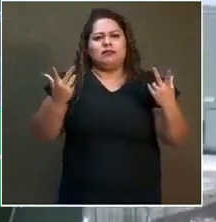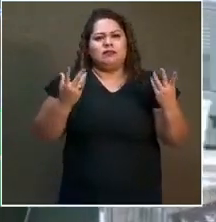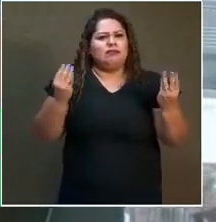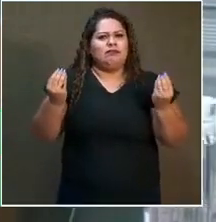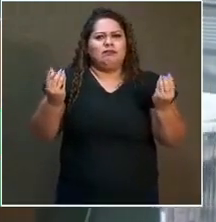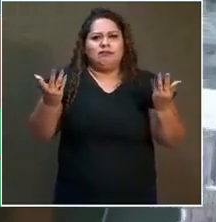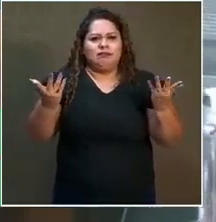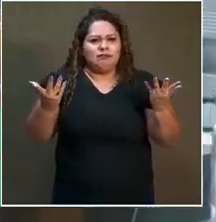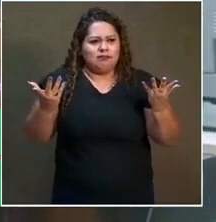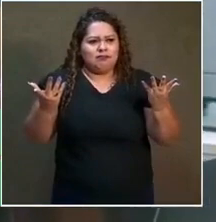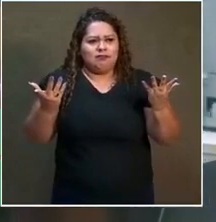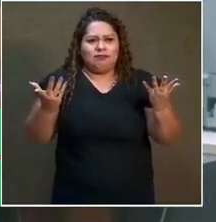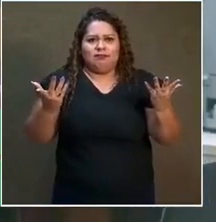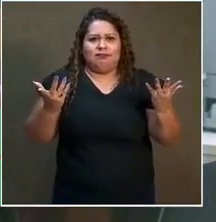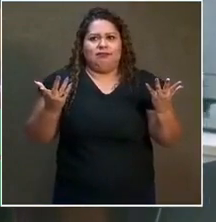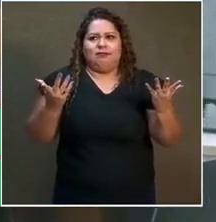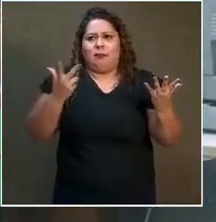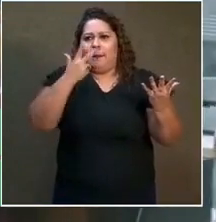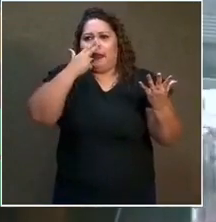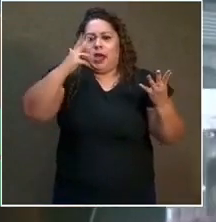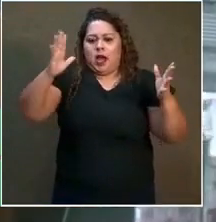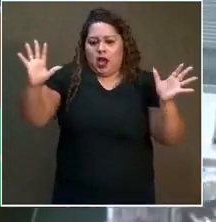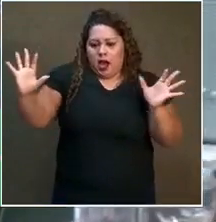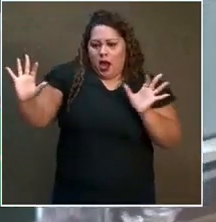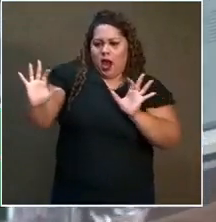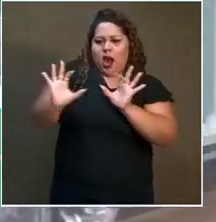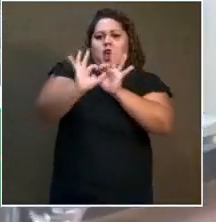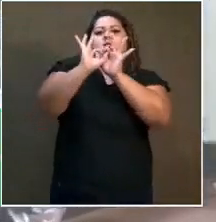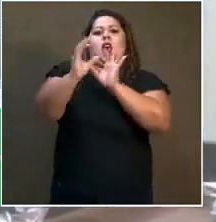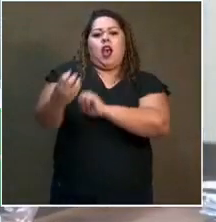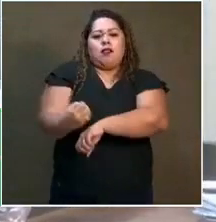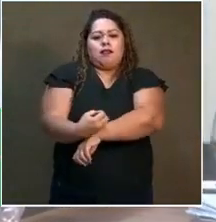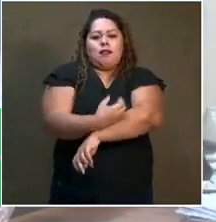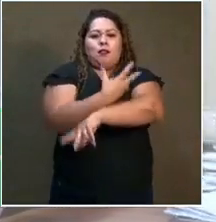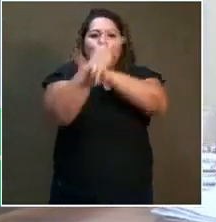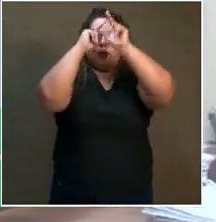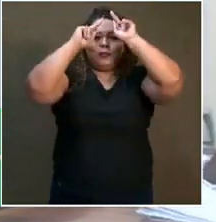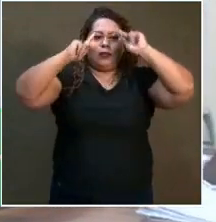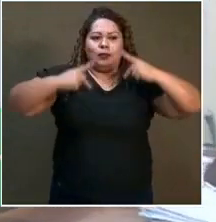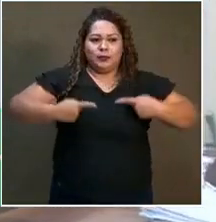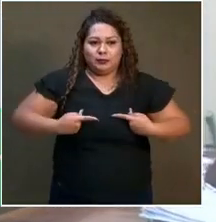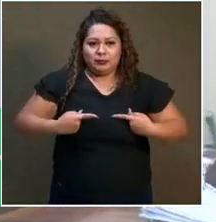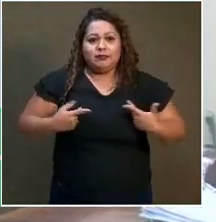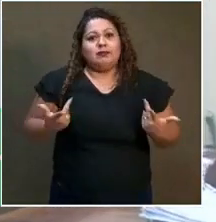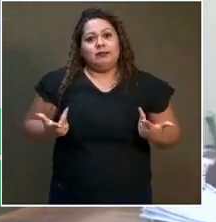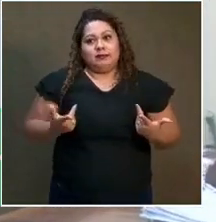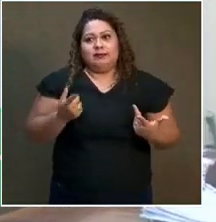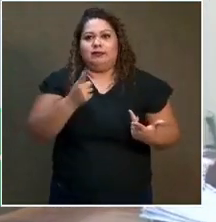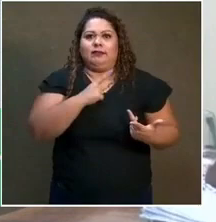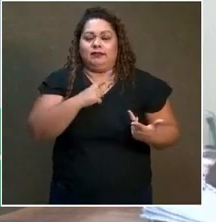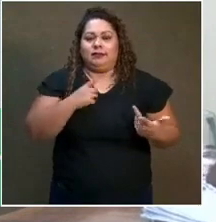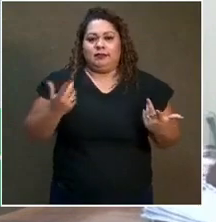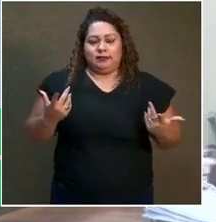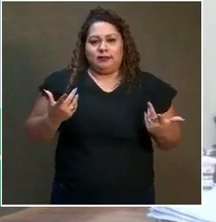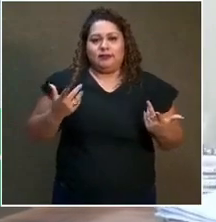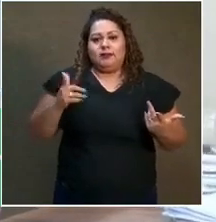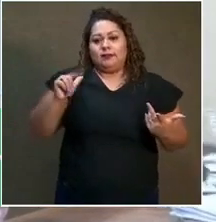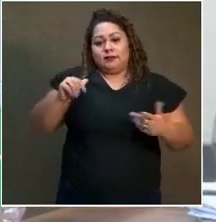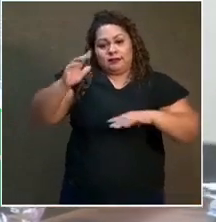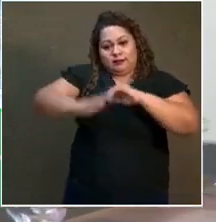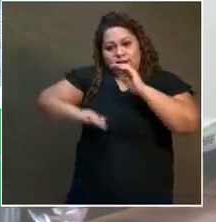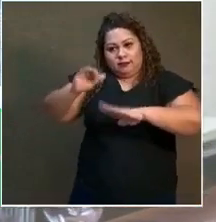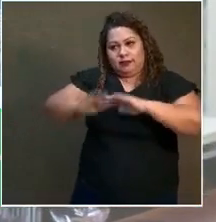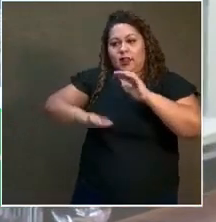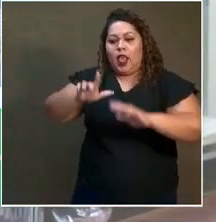que ela está ali ligada às nossas emoções humanas. Existe um neurocientista,